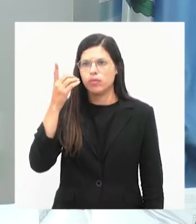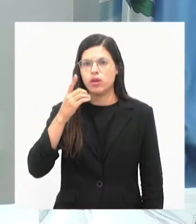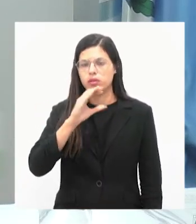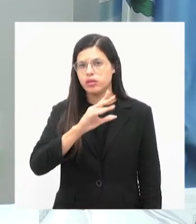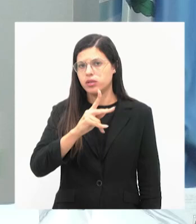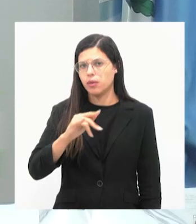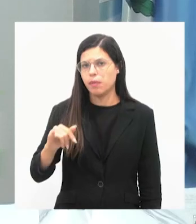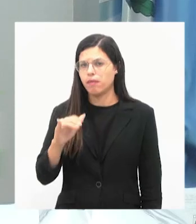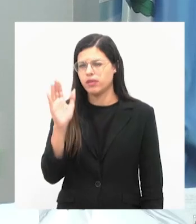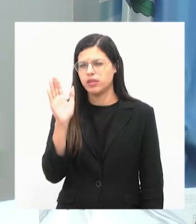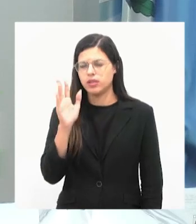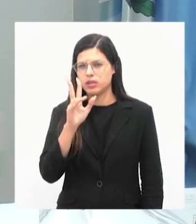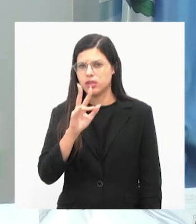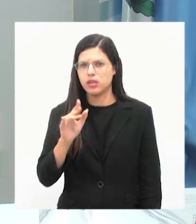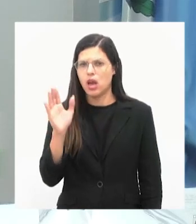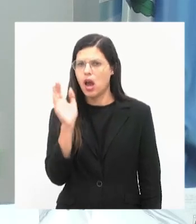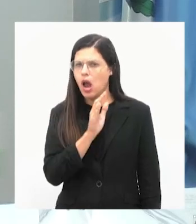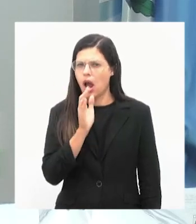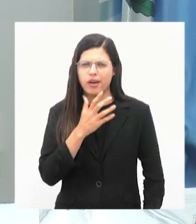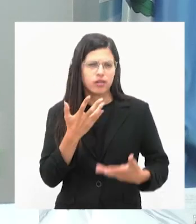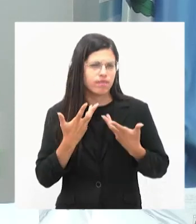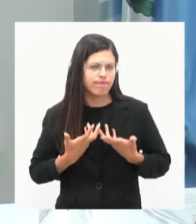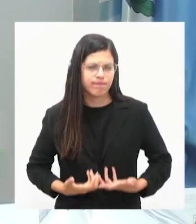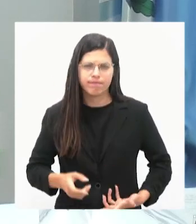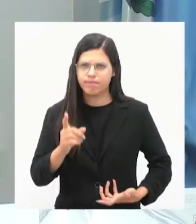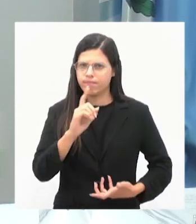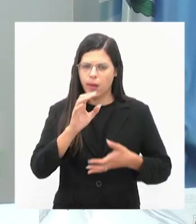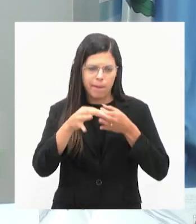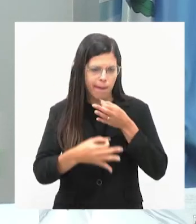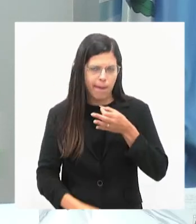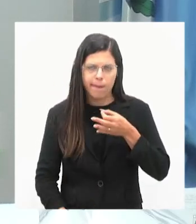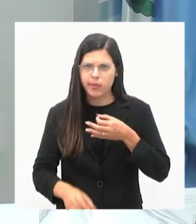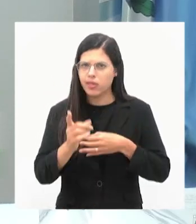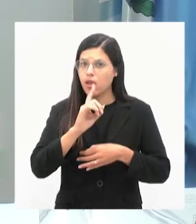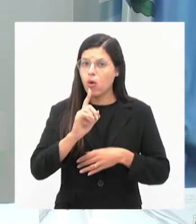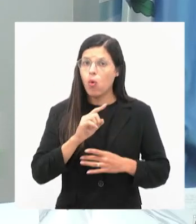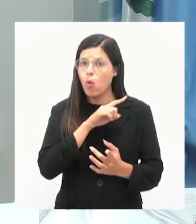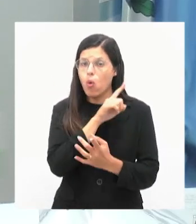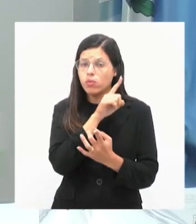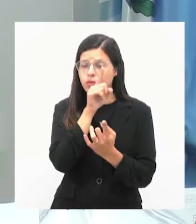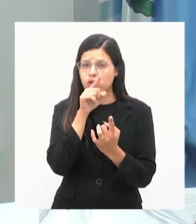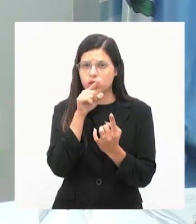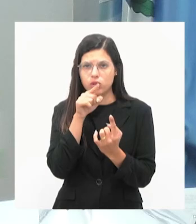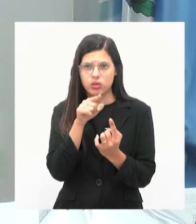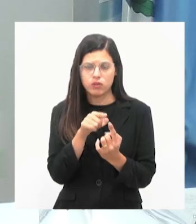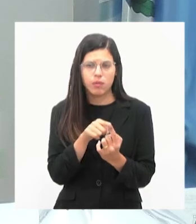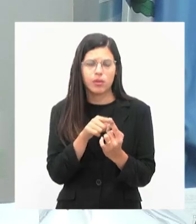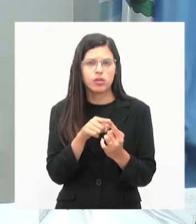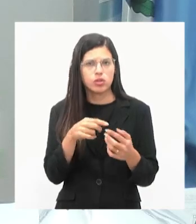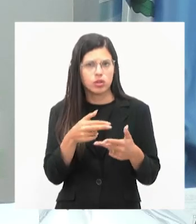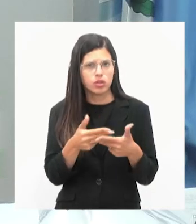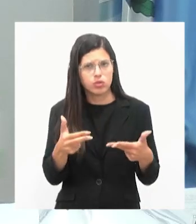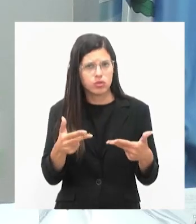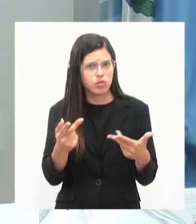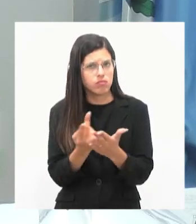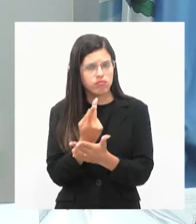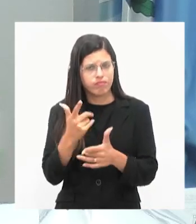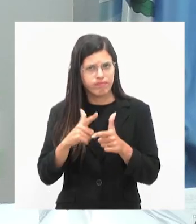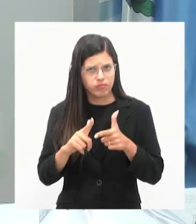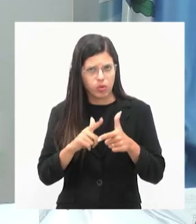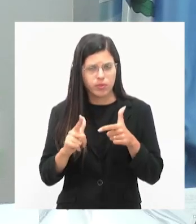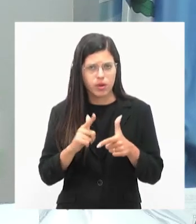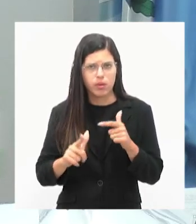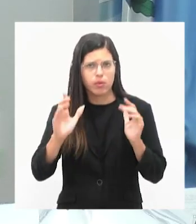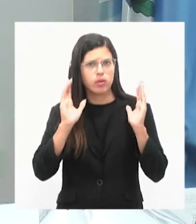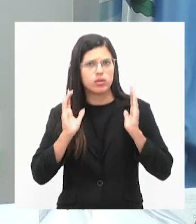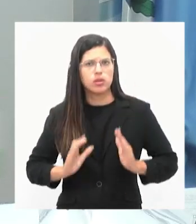muito dinâmica, não vai ser enfadonha, a gente não vai ficar aqui muito tempo. Nós vamos tratar objetivamente do que está trazendo problema para o cidadão do